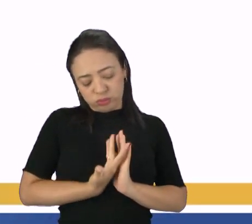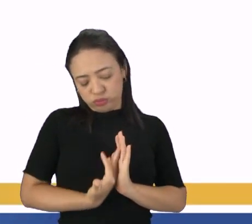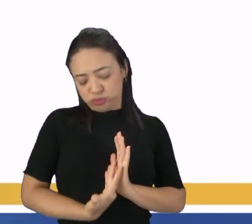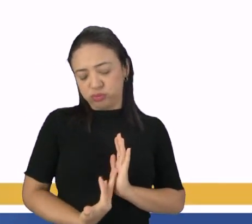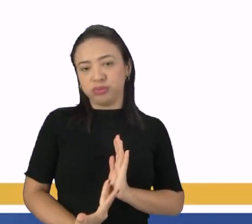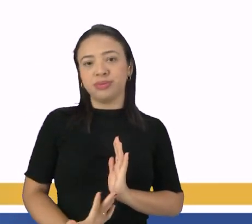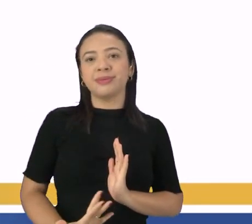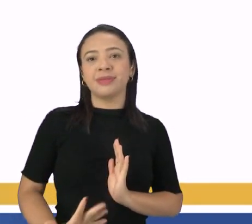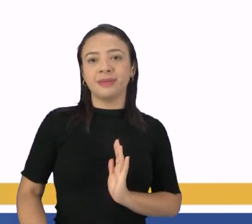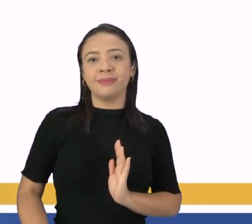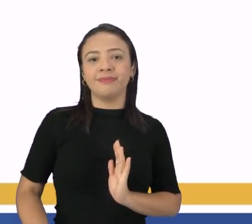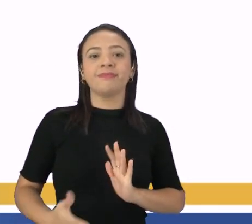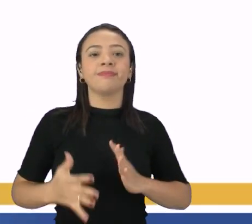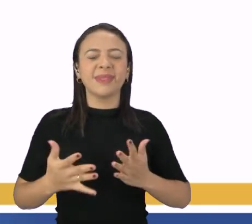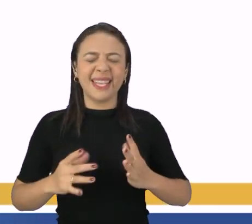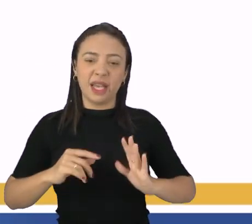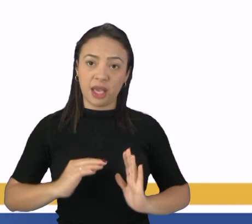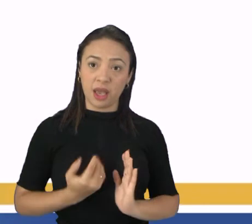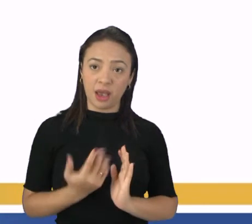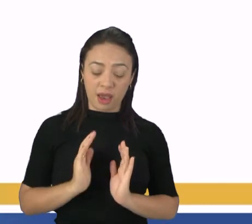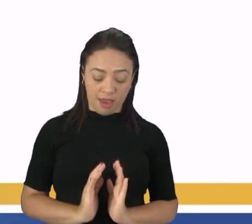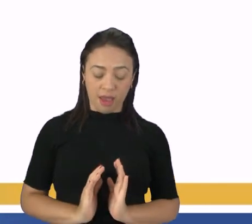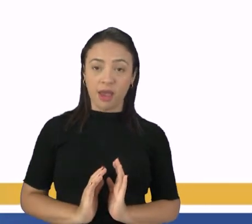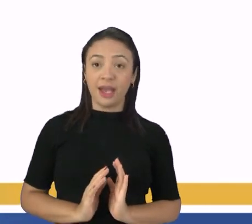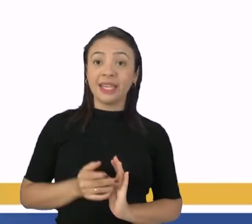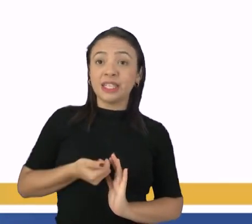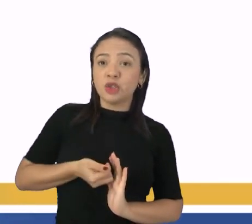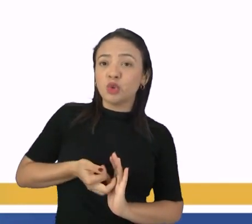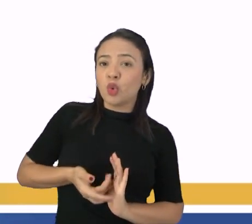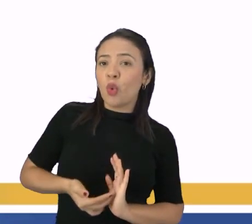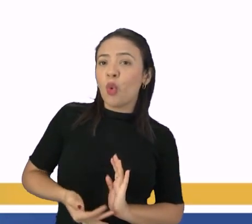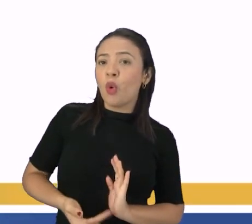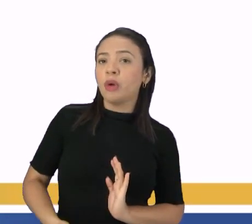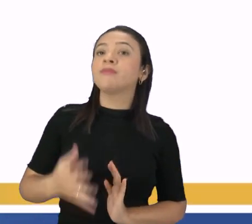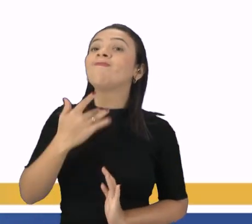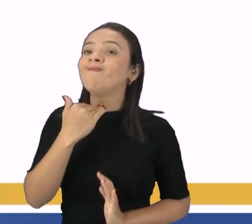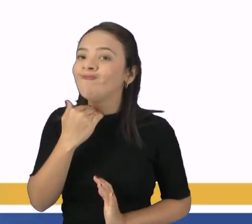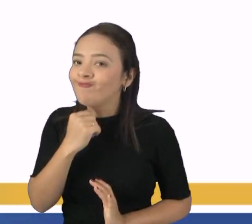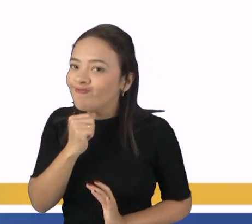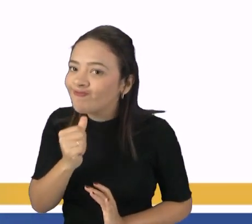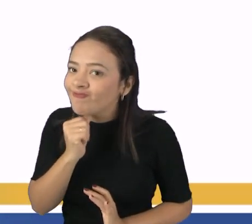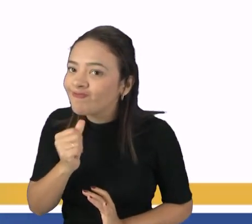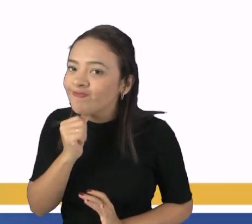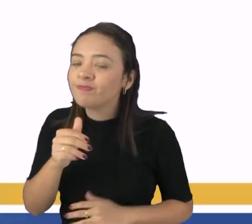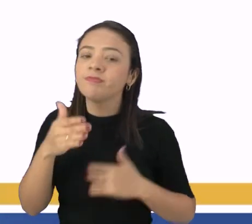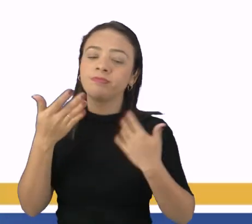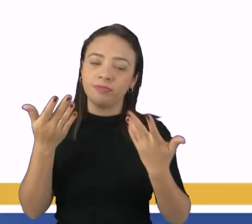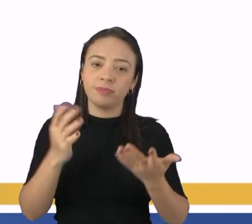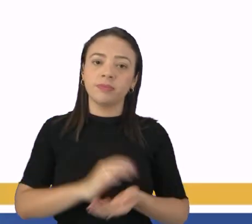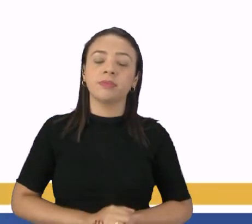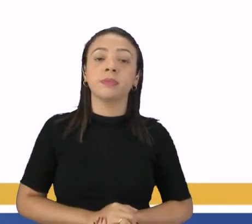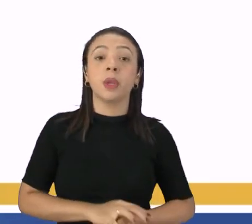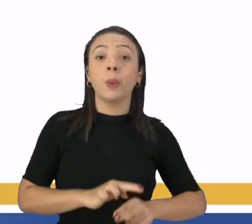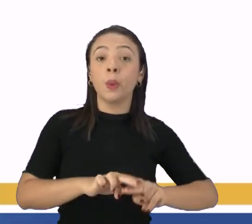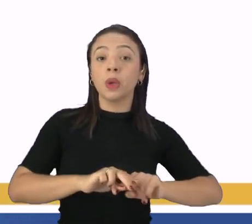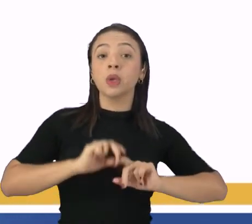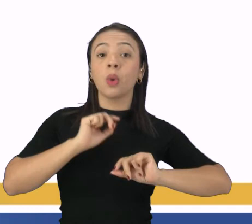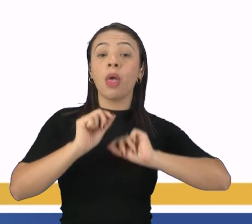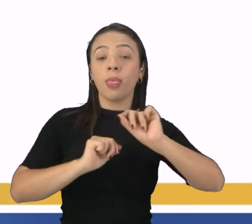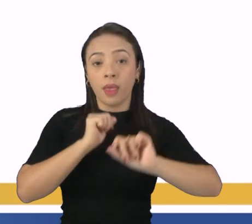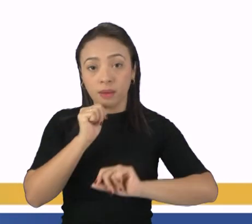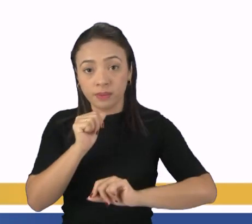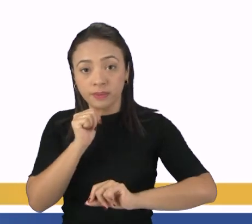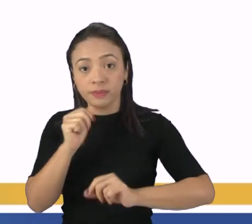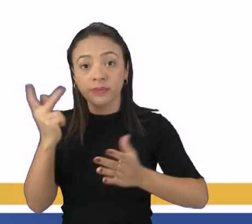é exatamente essa parede, essa camada que sai na menstruação. A menstruação nada mais é do que essa eliminação. Por isso que às vezes na